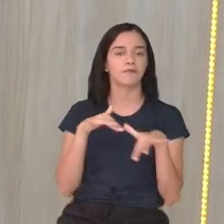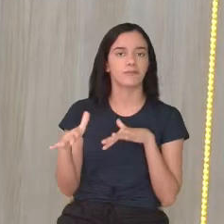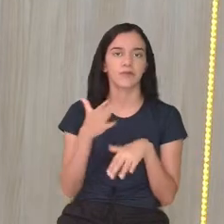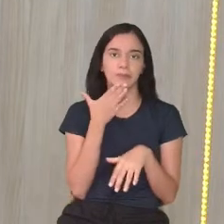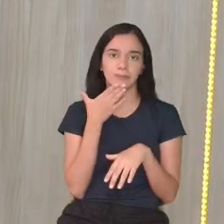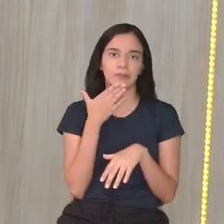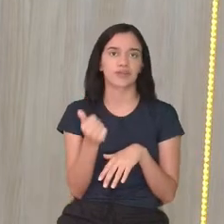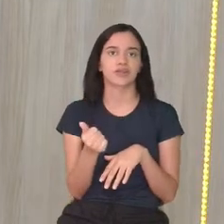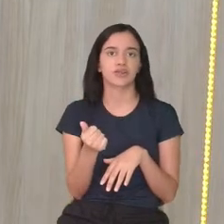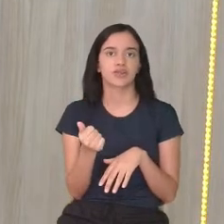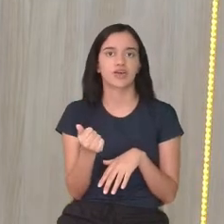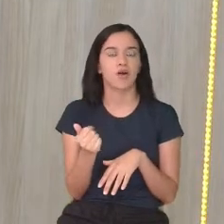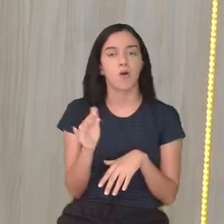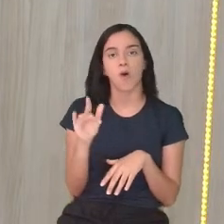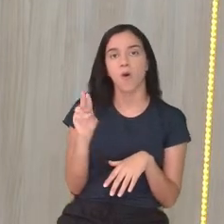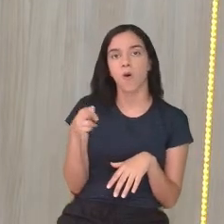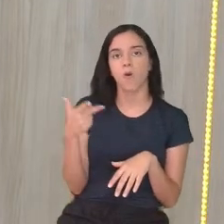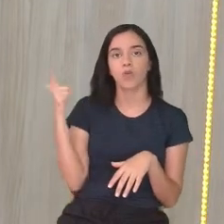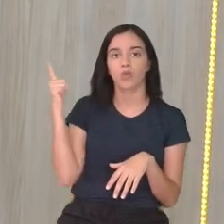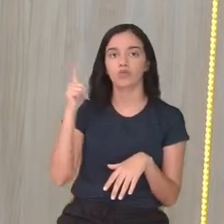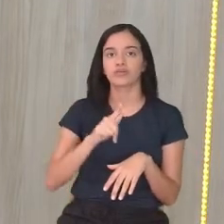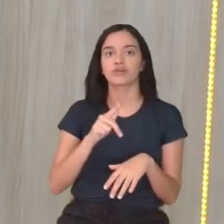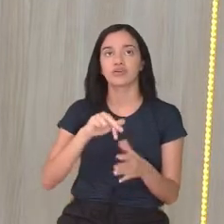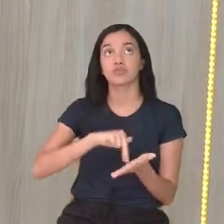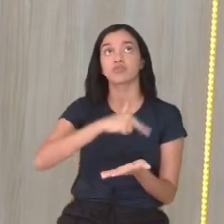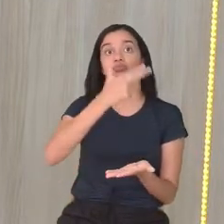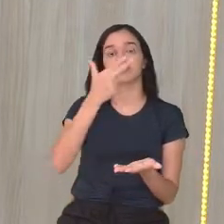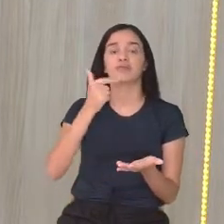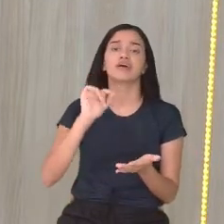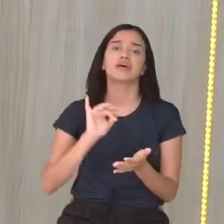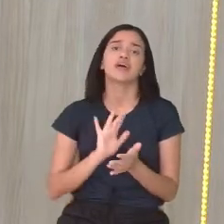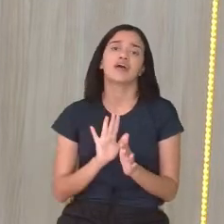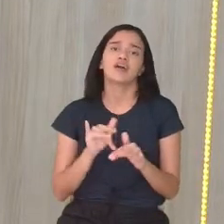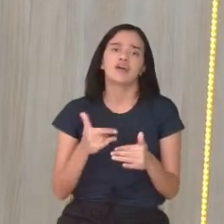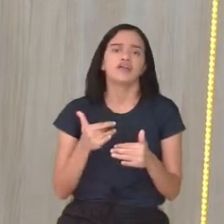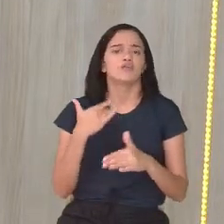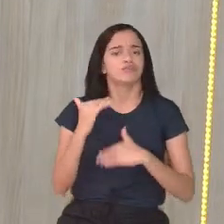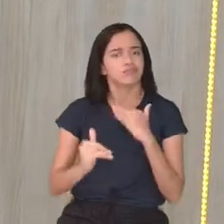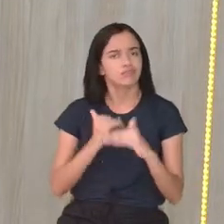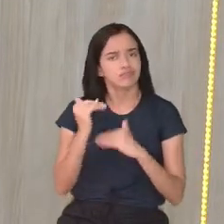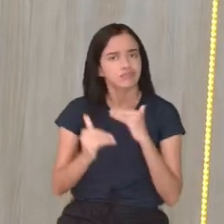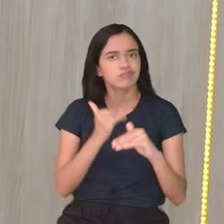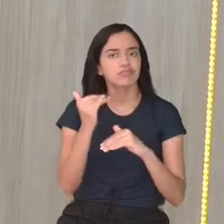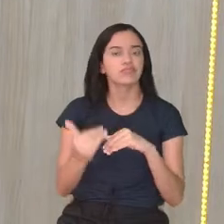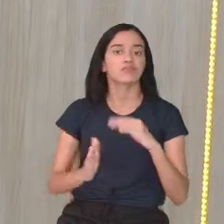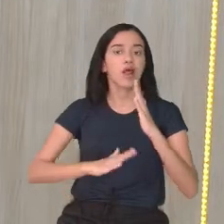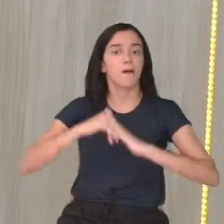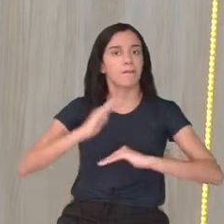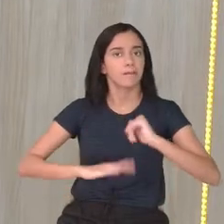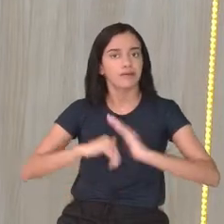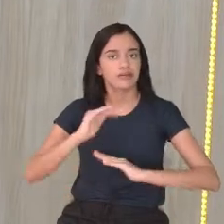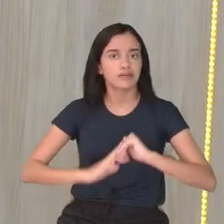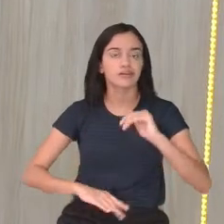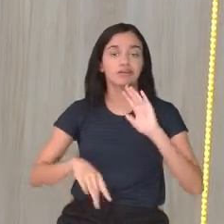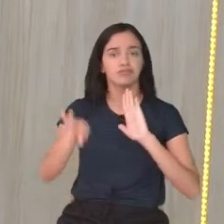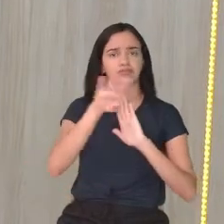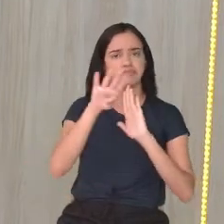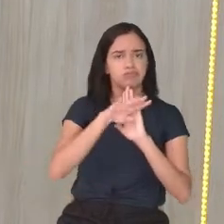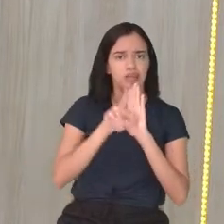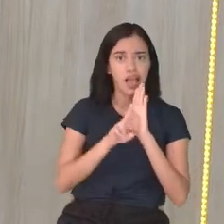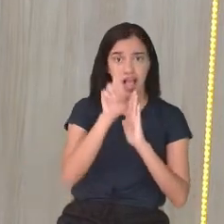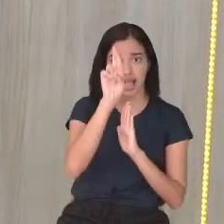melhor, de quem consegue saltar melhor. E aí foram desenvolvendo as habilidades e os critérios